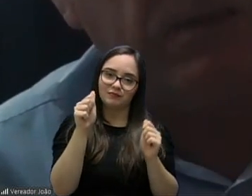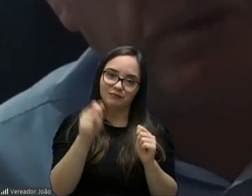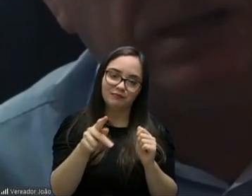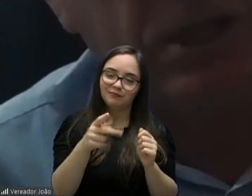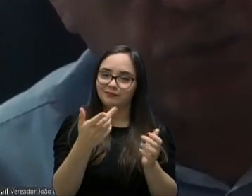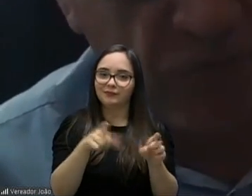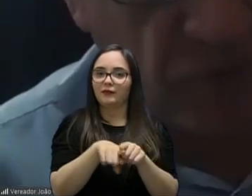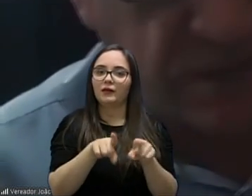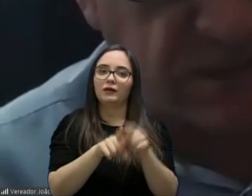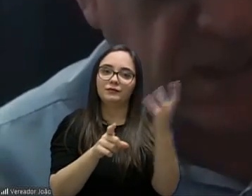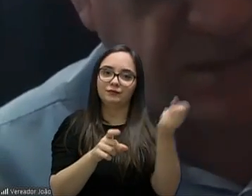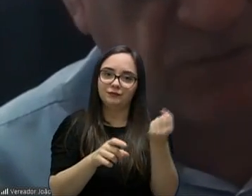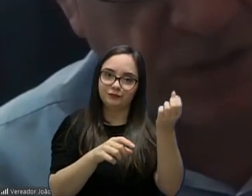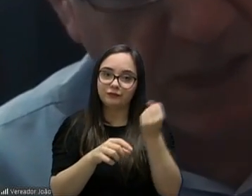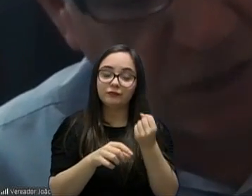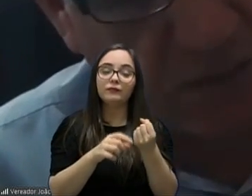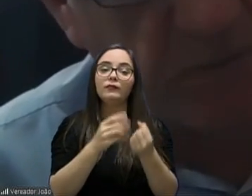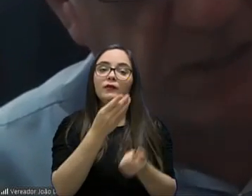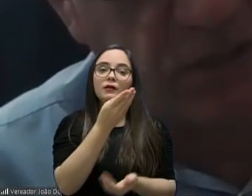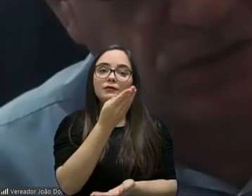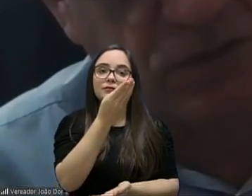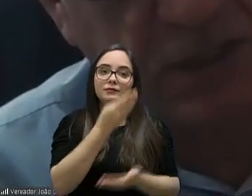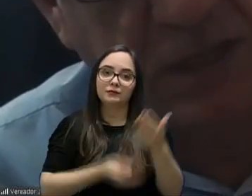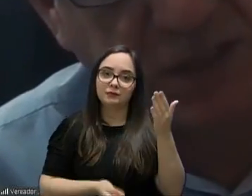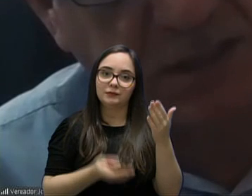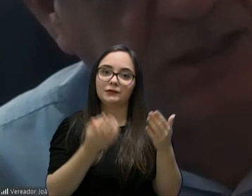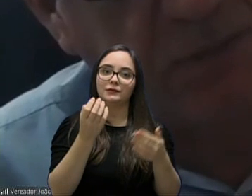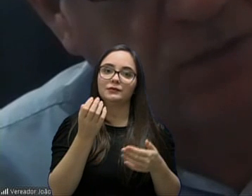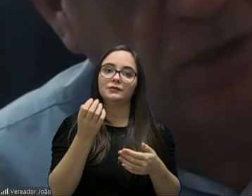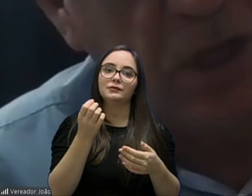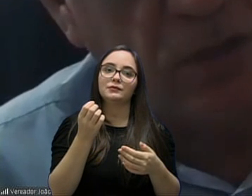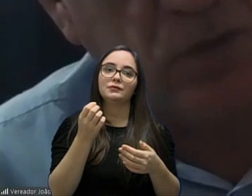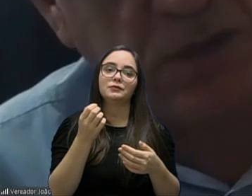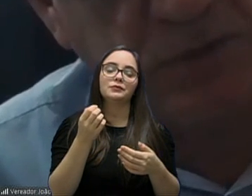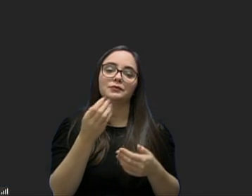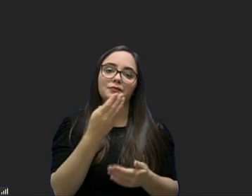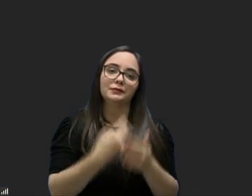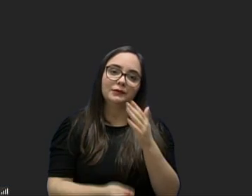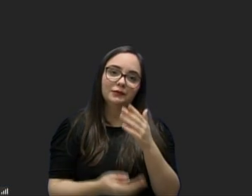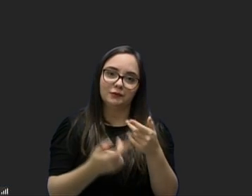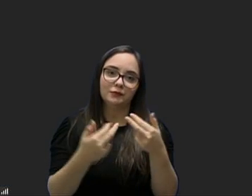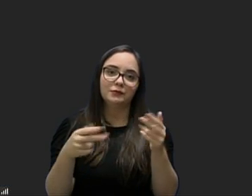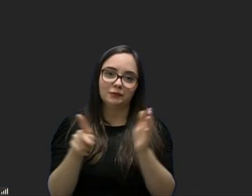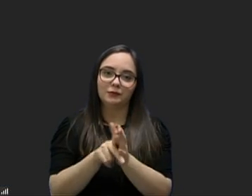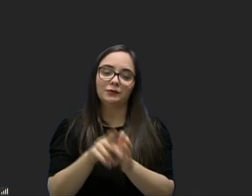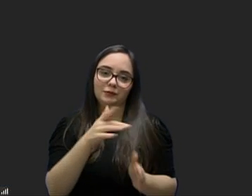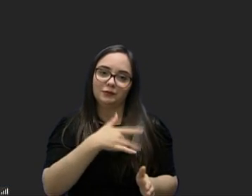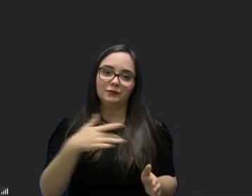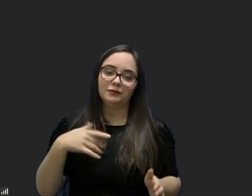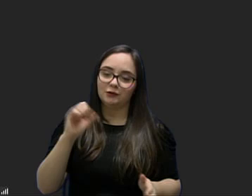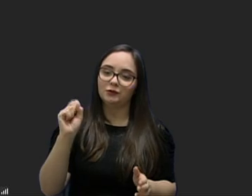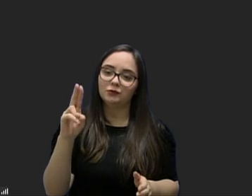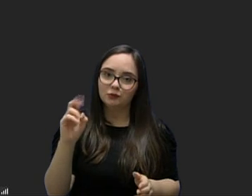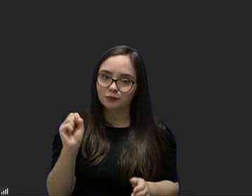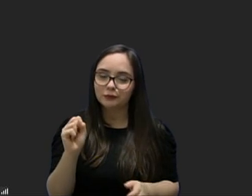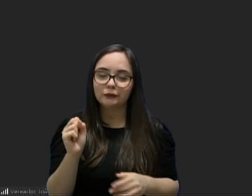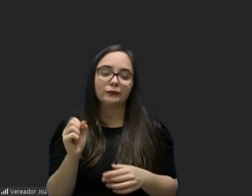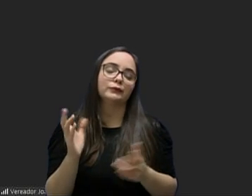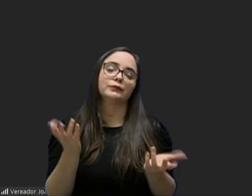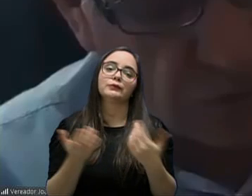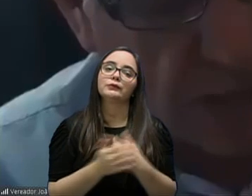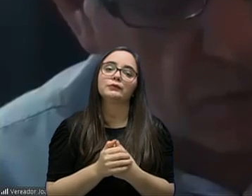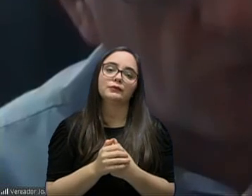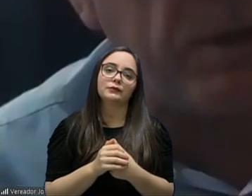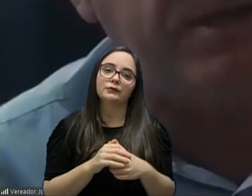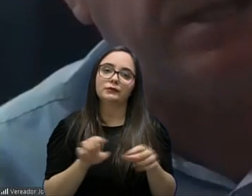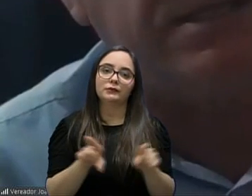pensionistas que perderam, por força da legislação federal, também perderam seus direitos de atendimento no serviço público de saúde e na